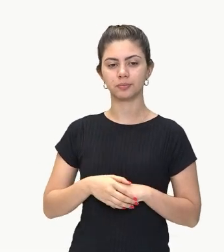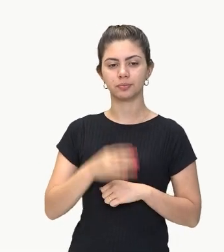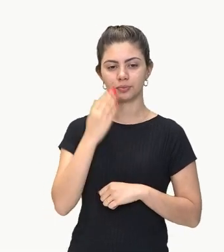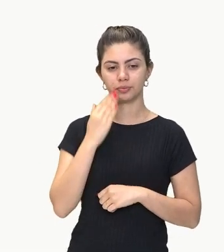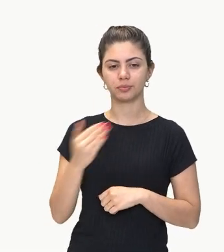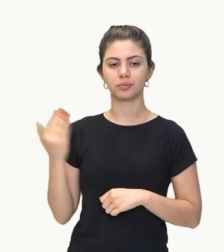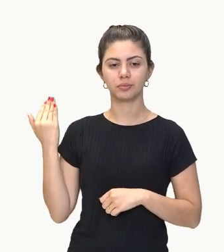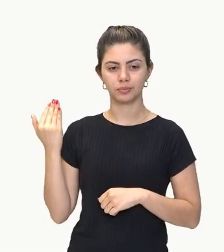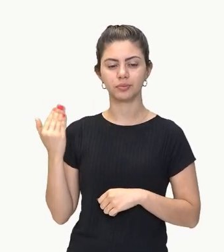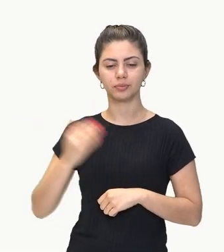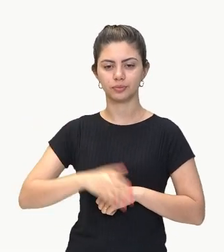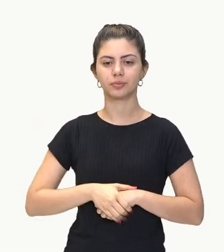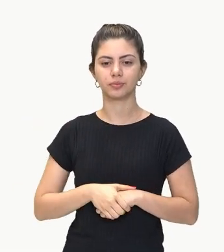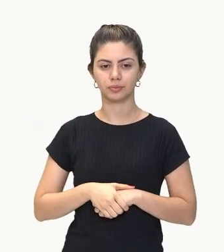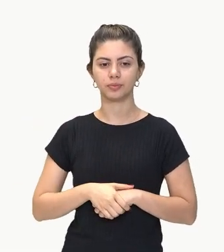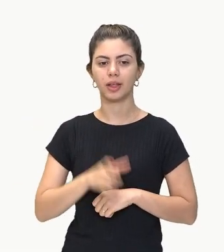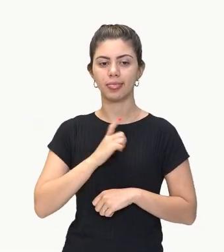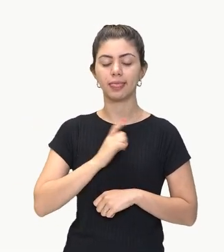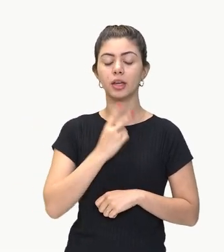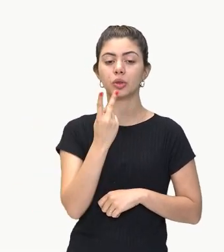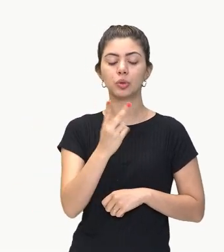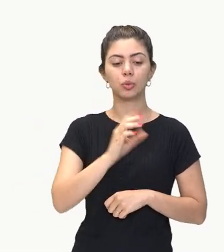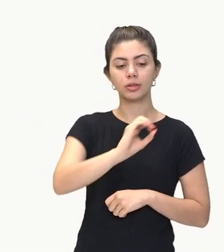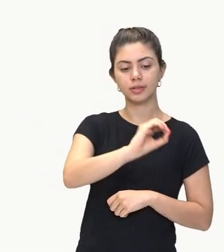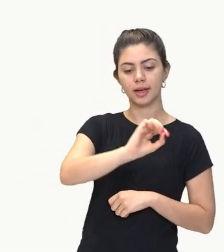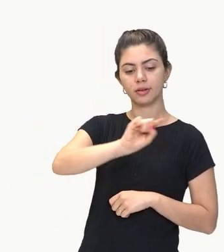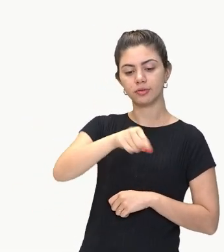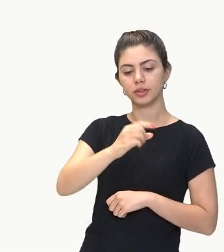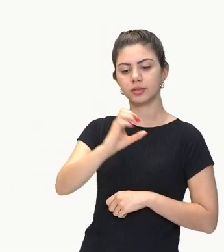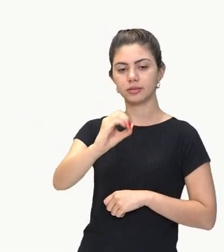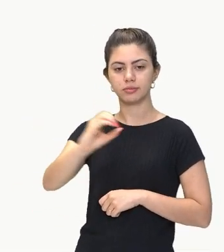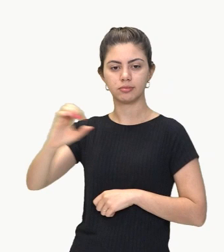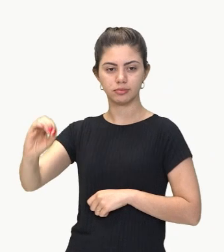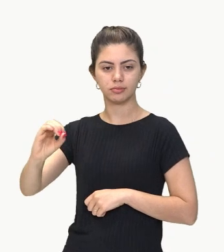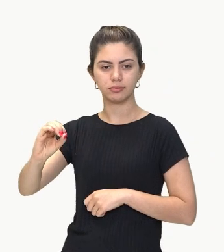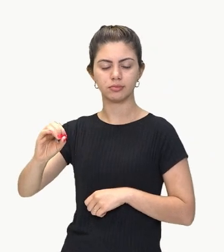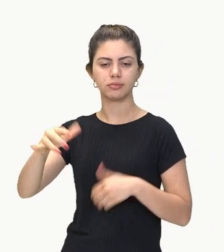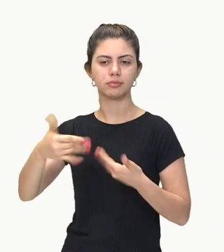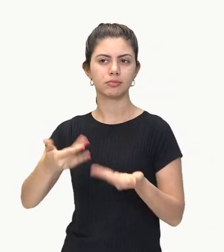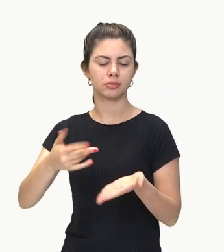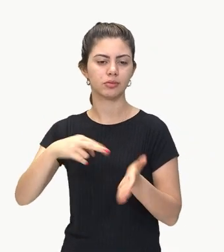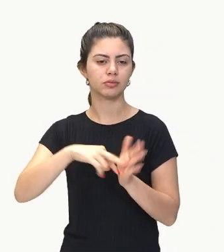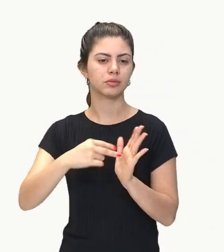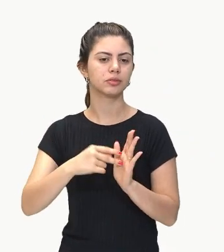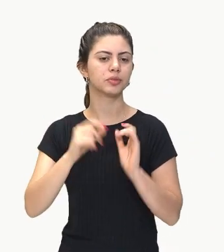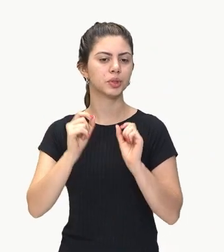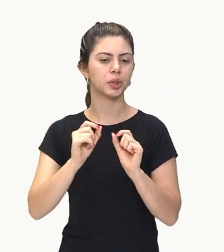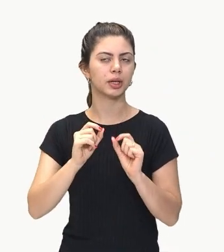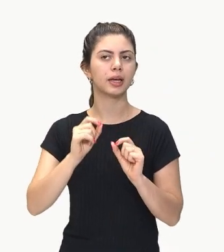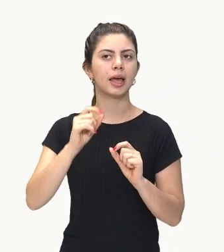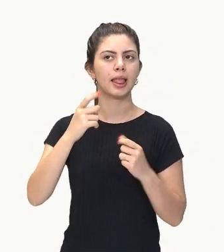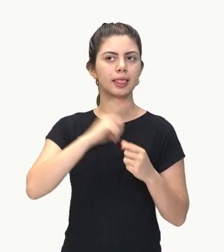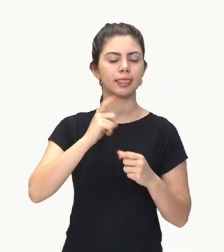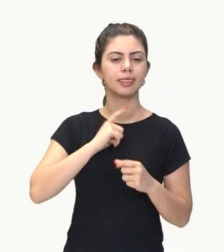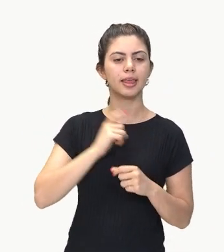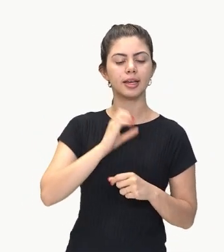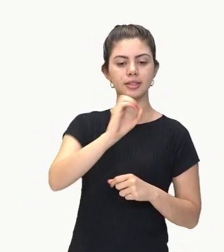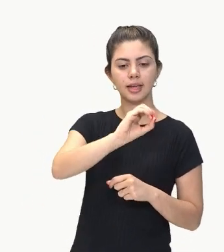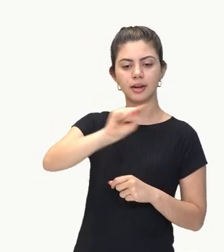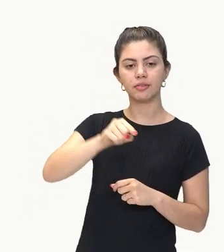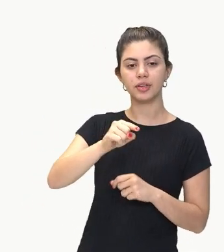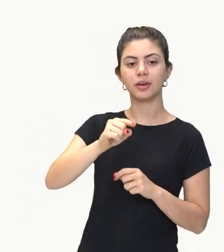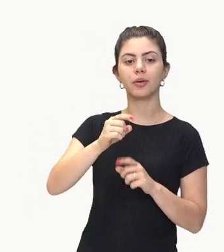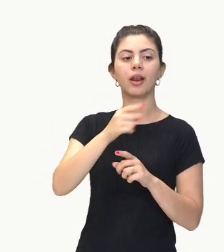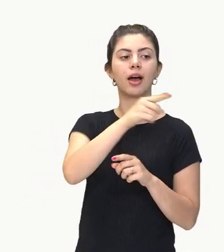resultado tenha duas casas decimais, ou seja, dois números depois da minha